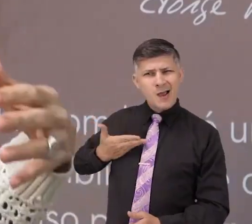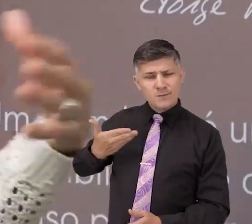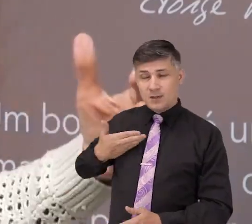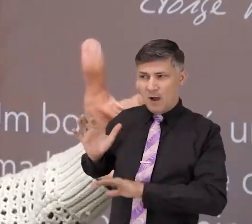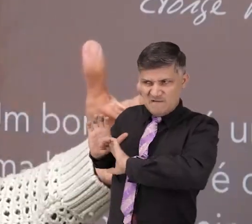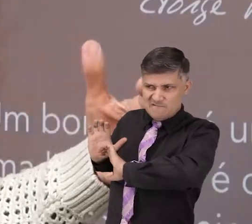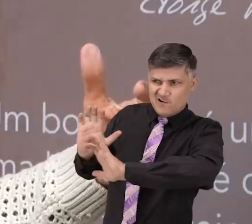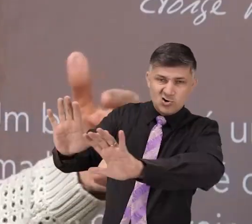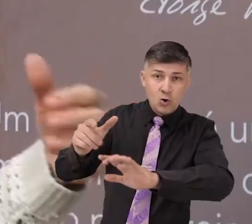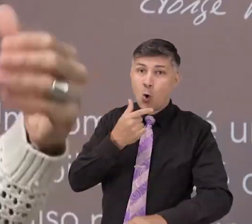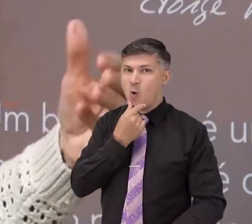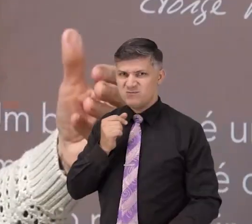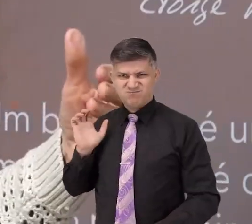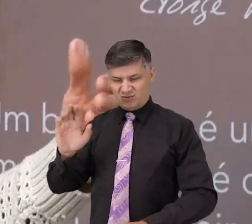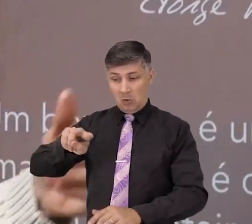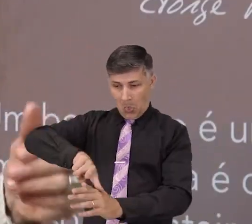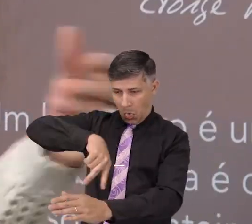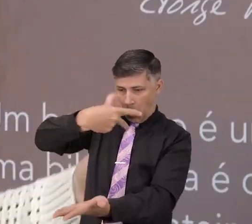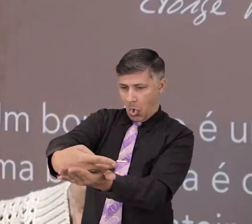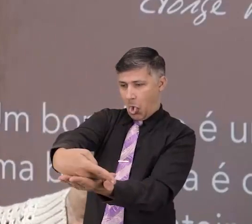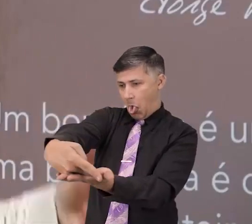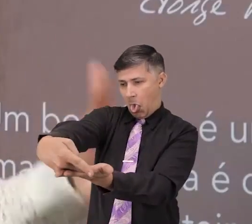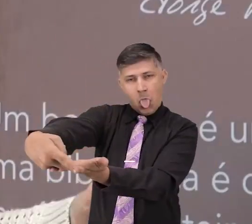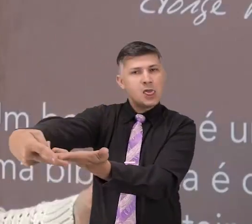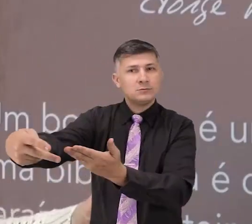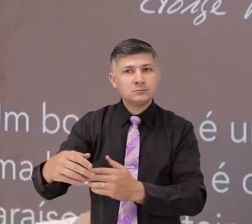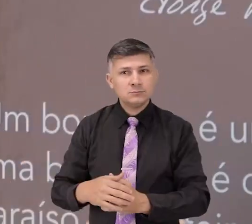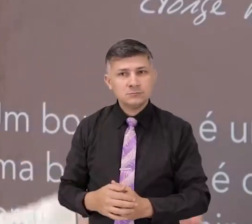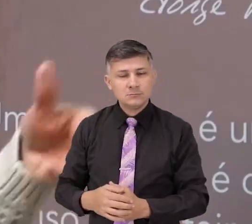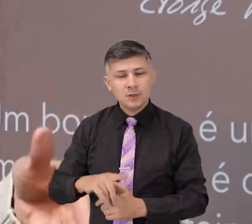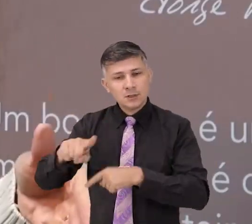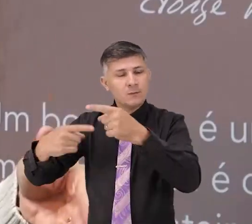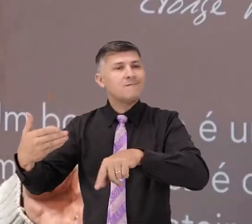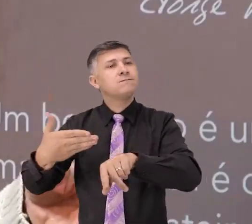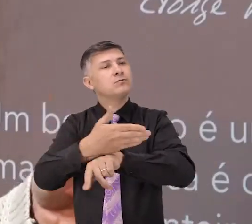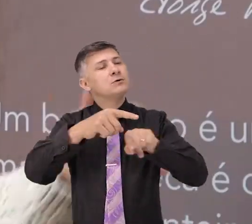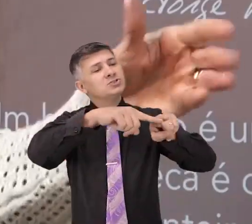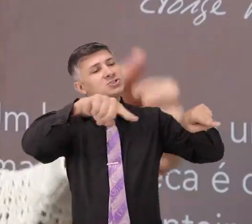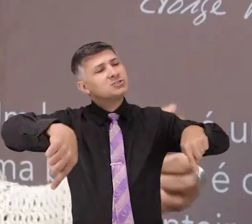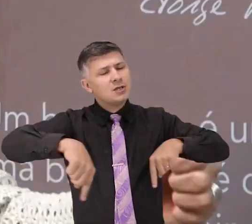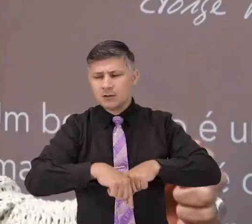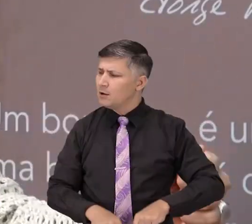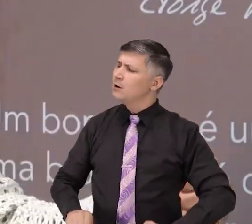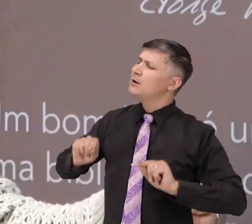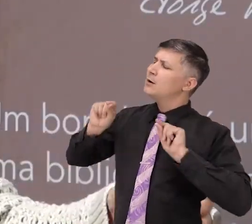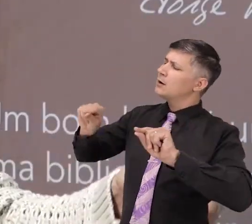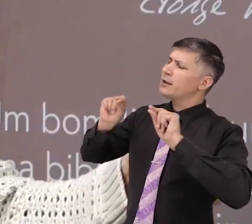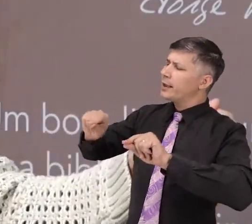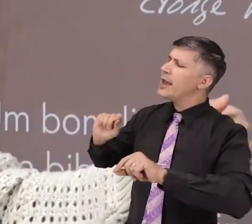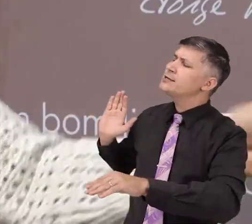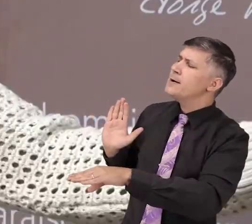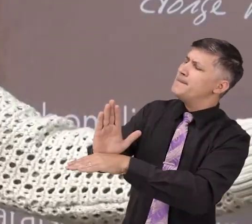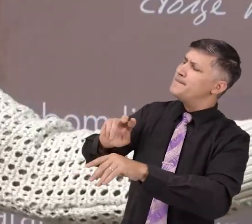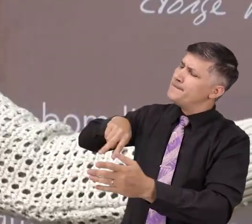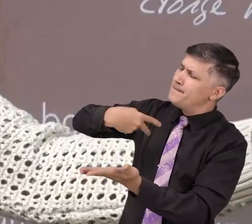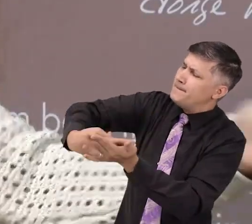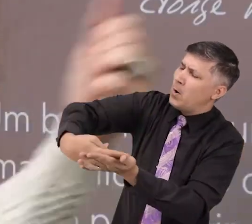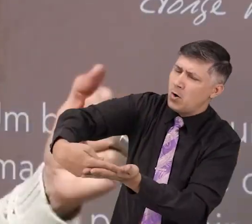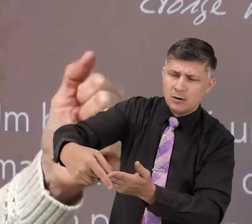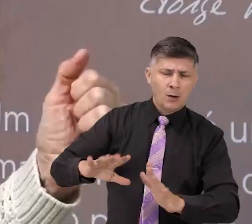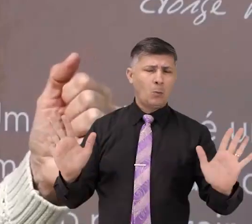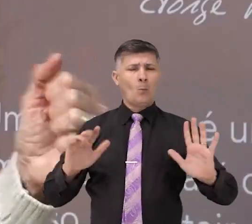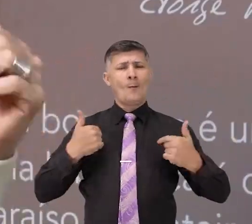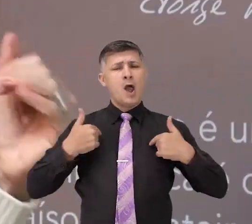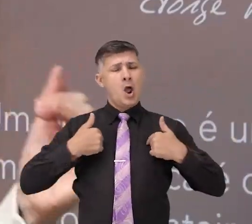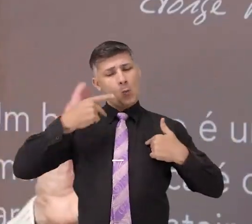minha levou um empurrão de um menino, caiu no chão, se machucou todo. Quando chegou na sala de aula, a freira perguntou, mas quem te machucou?